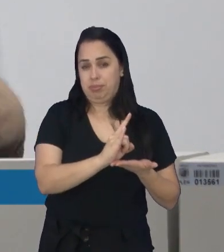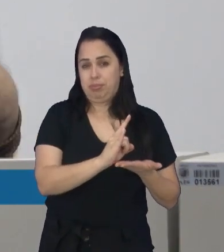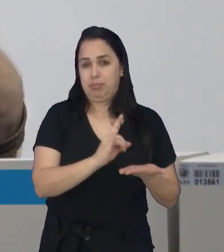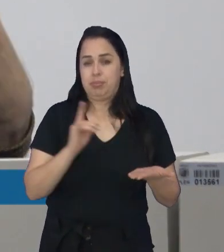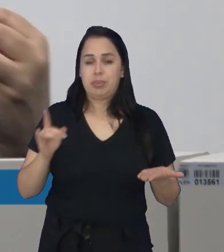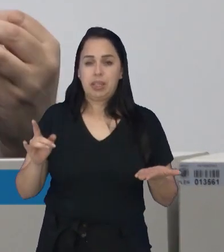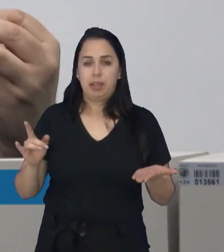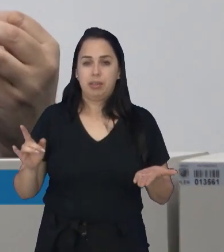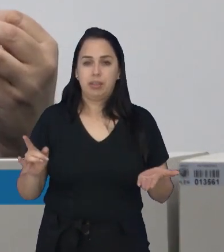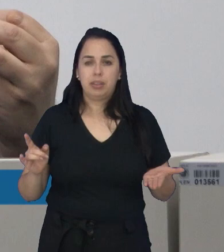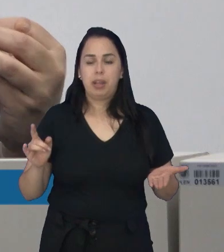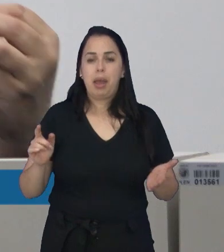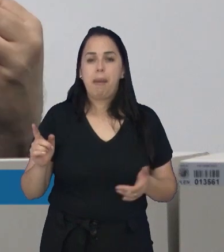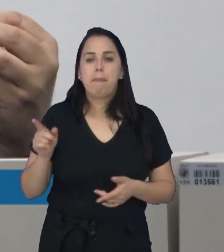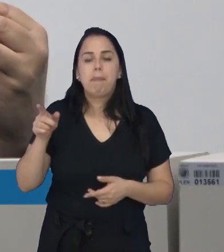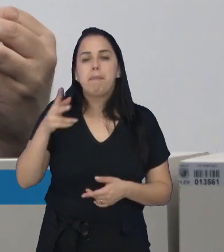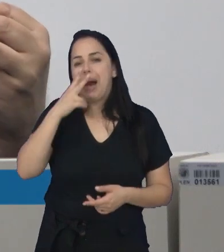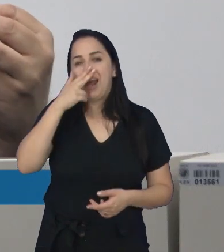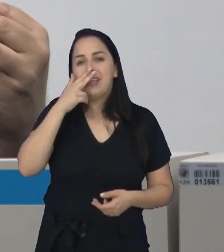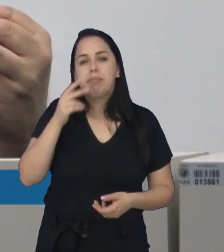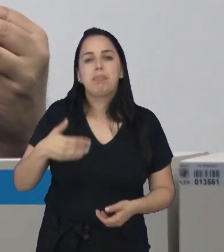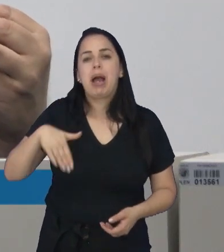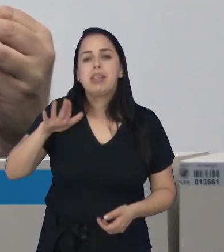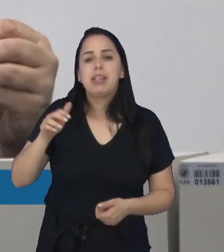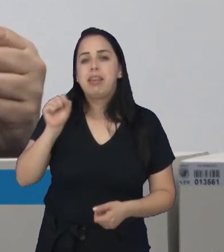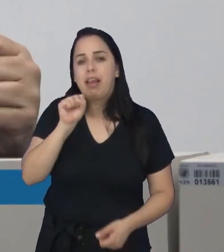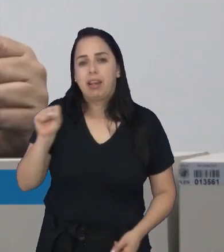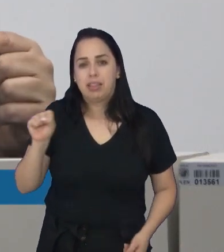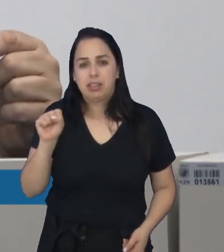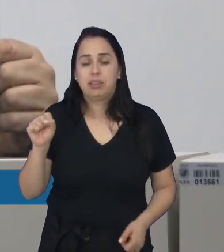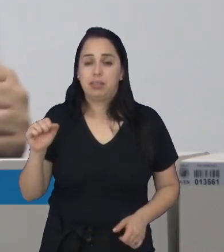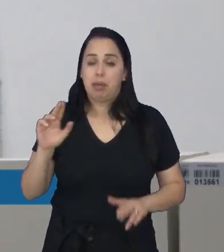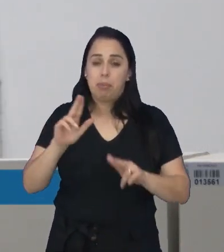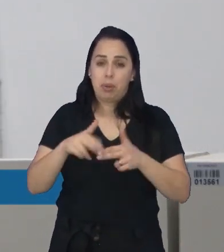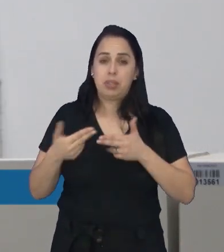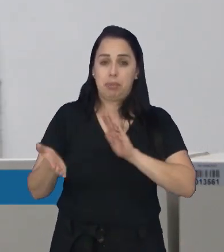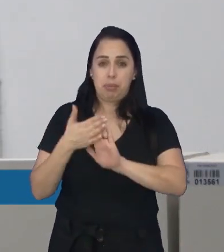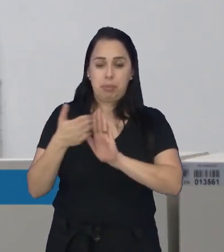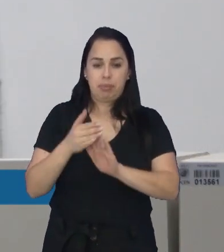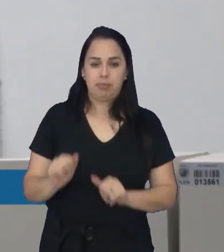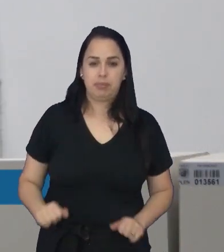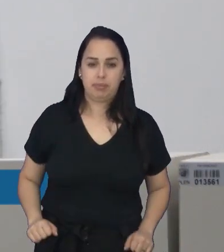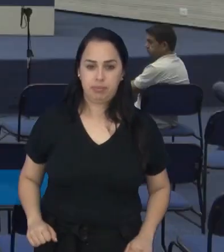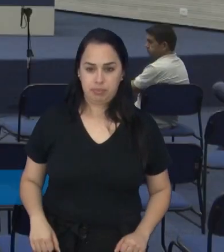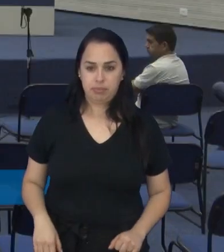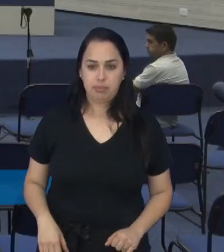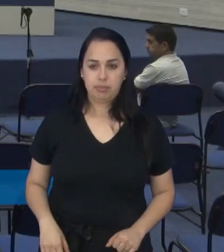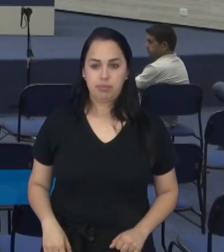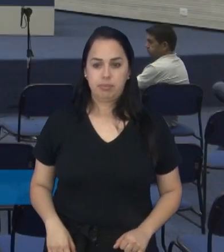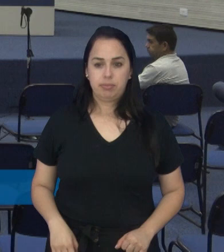aproximá-la do que ao satélite essa que é a nossa proposta tá bom